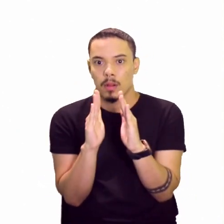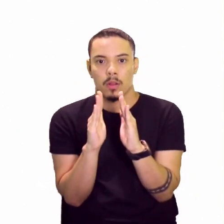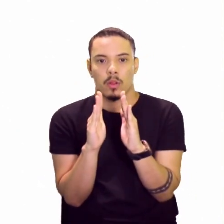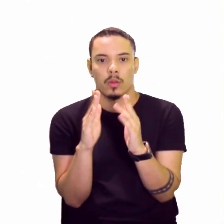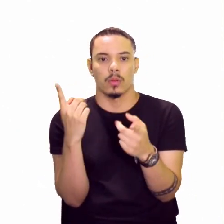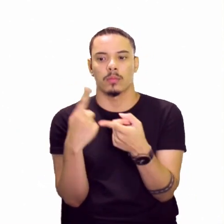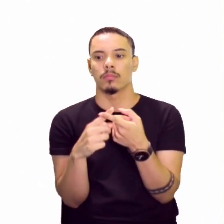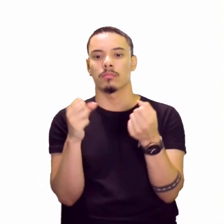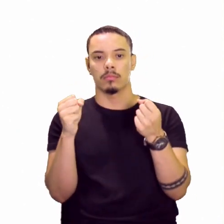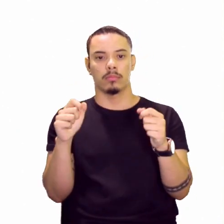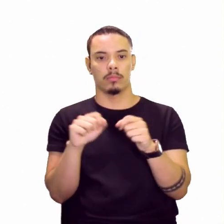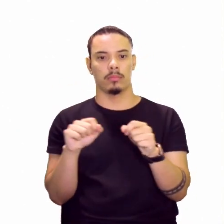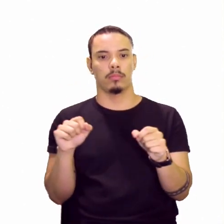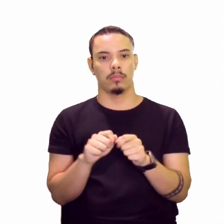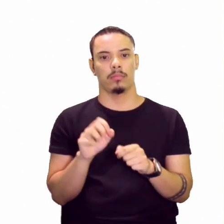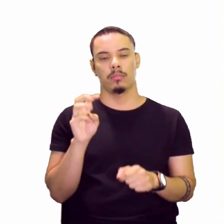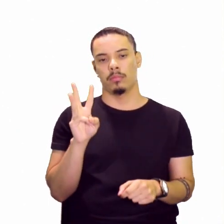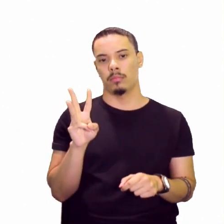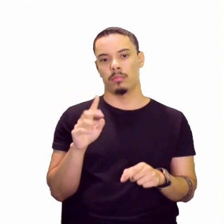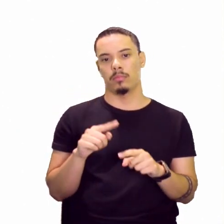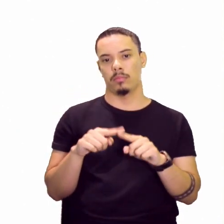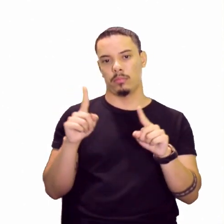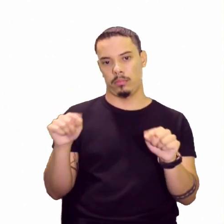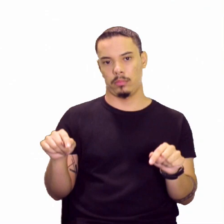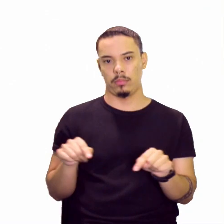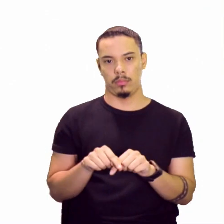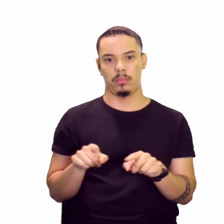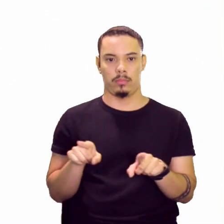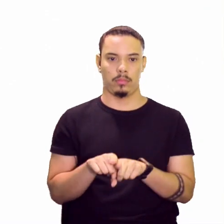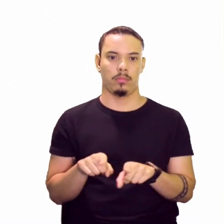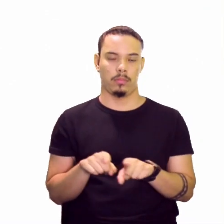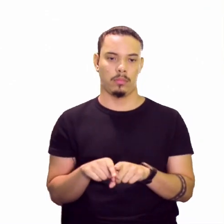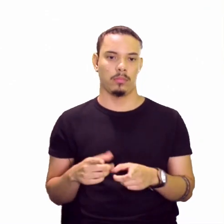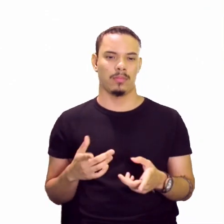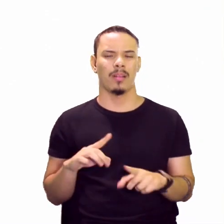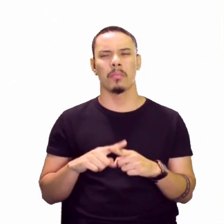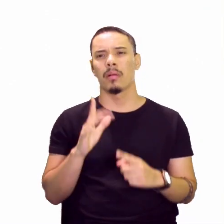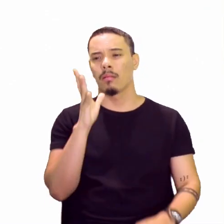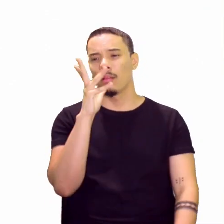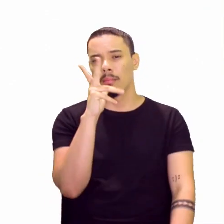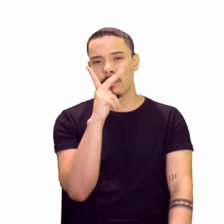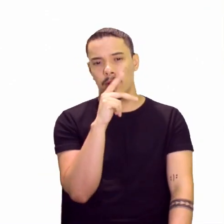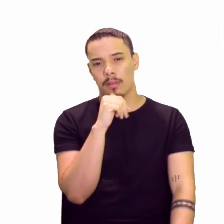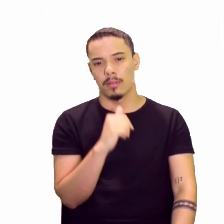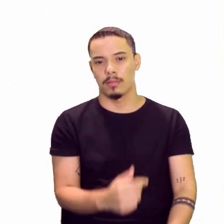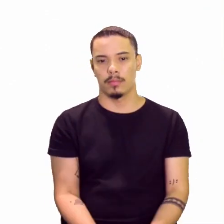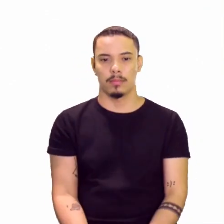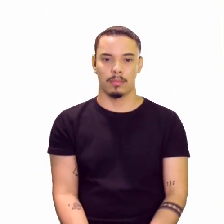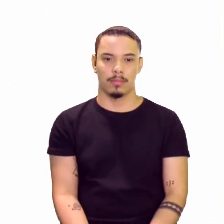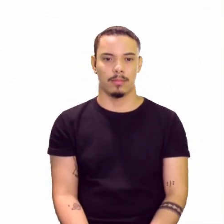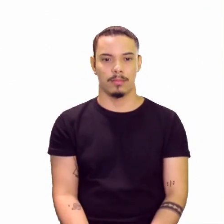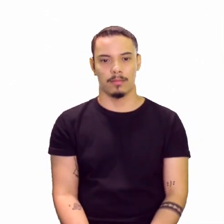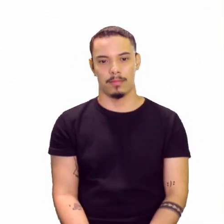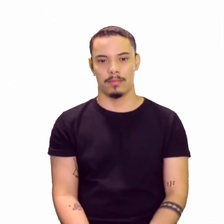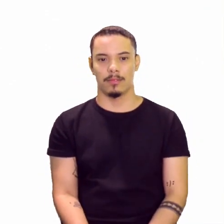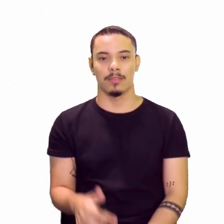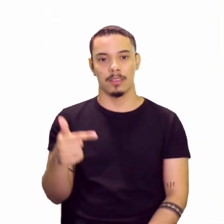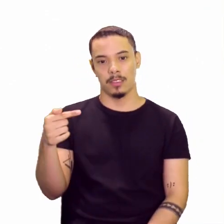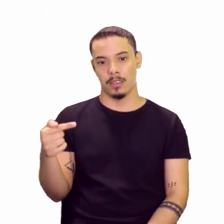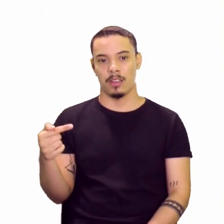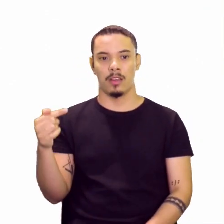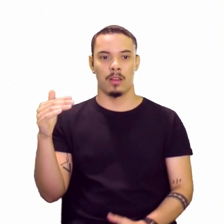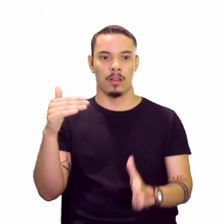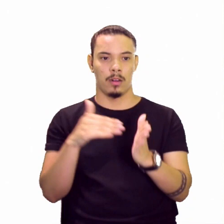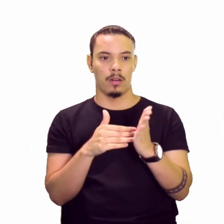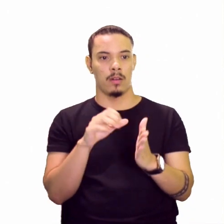Podia fazer também 2 triângulos aí, né, Deise? E um retângulo, claro. Ia demorar, né? Mas ia fazer entre o 7 e o 8, o 10